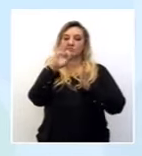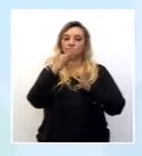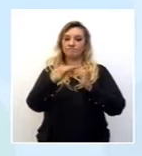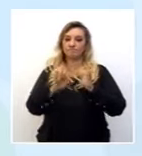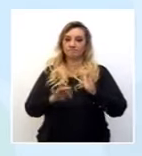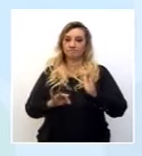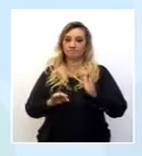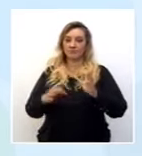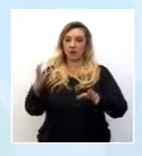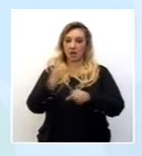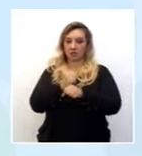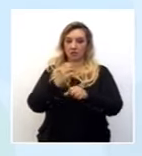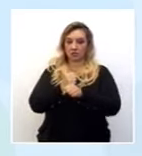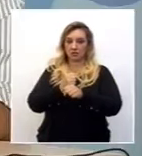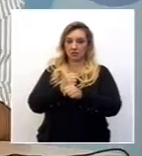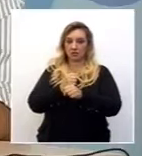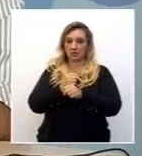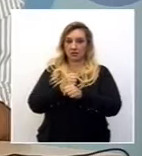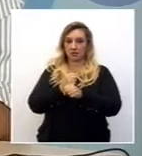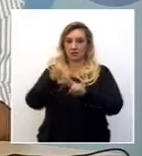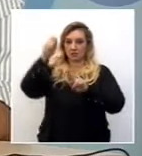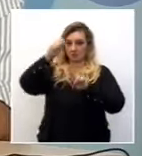compor as notas no bimestre.